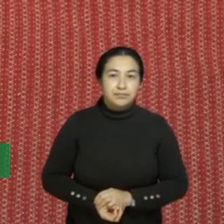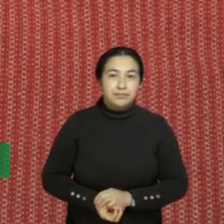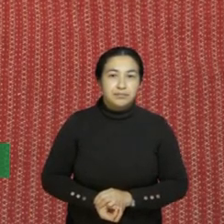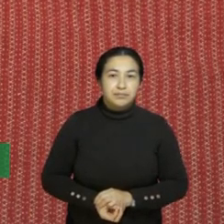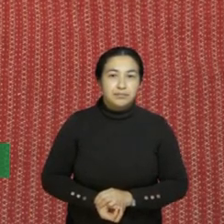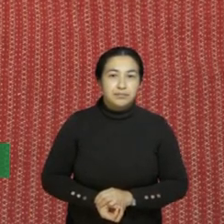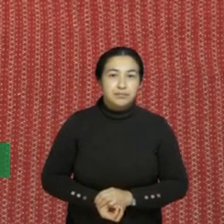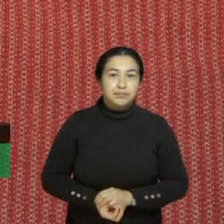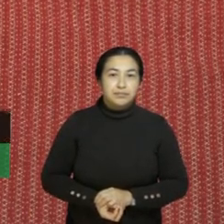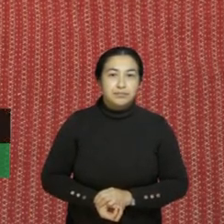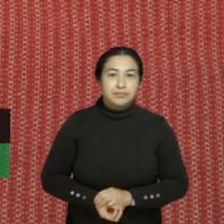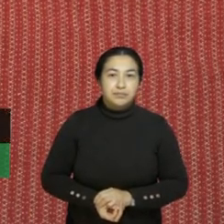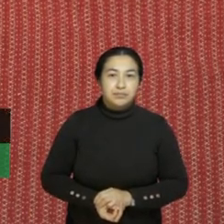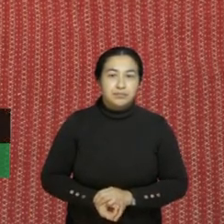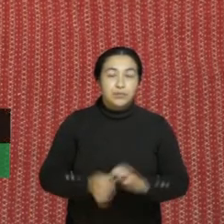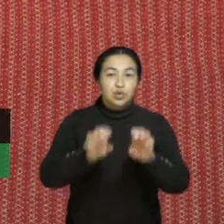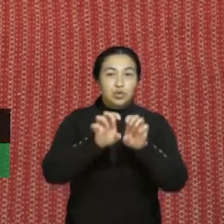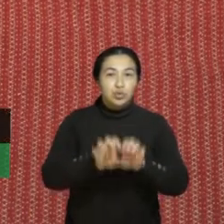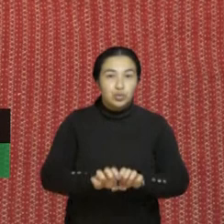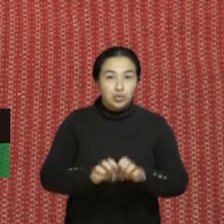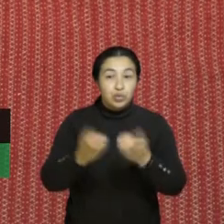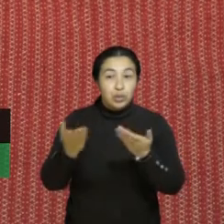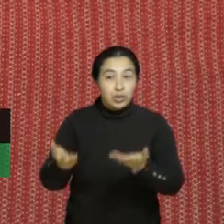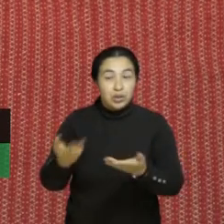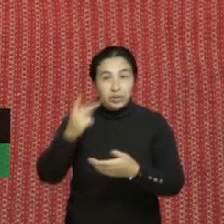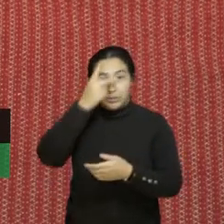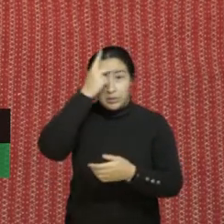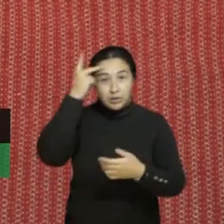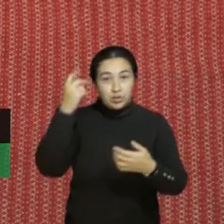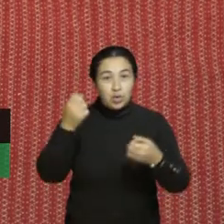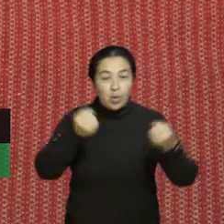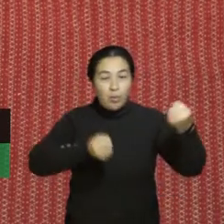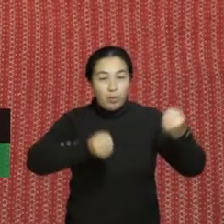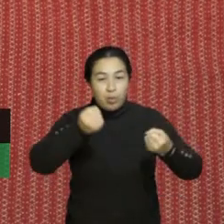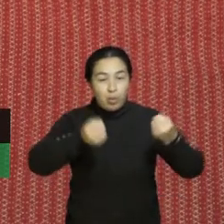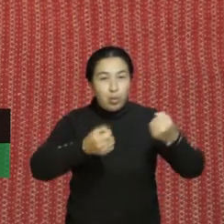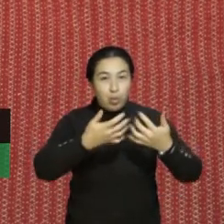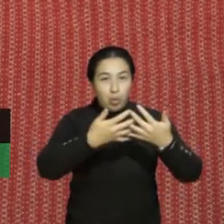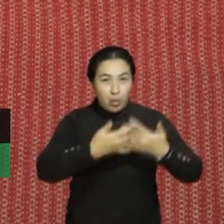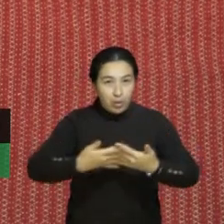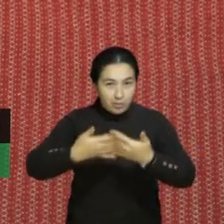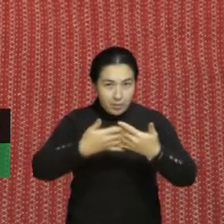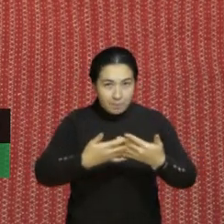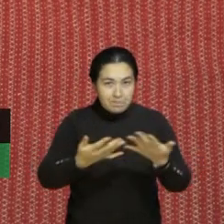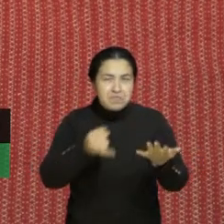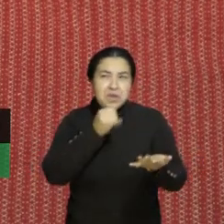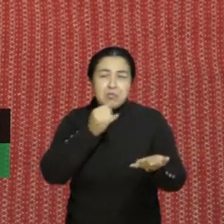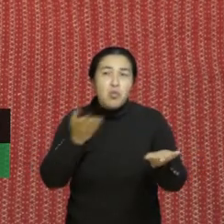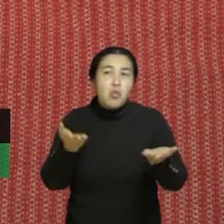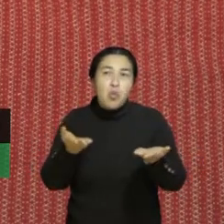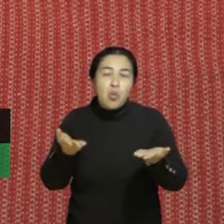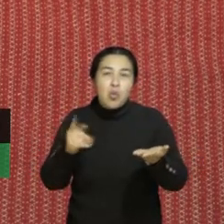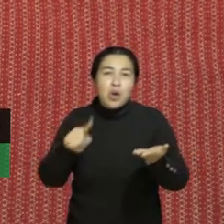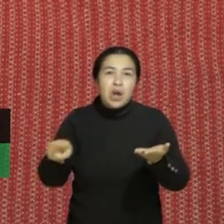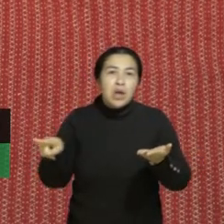para o caminhoneiro. O que acontece hoje? Hoje o caminhoneiro está dirigindo, tem